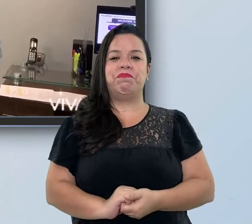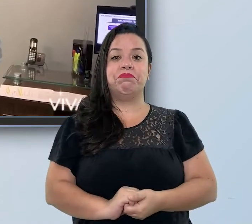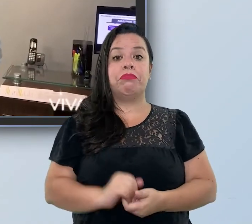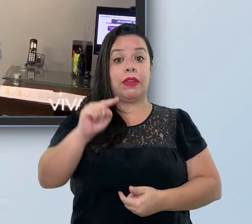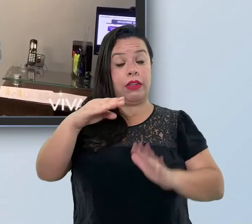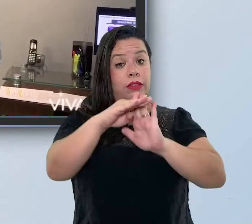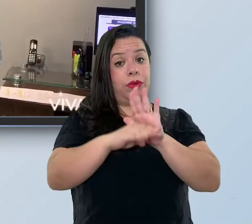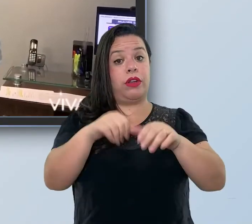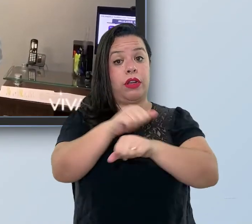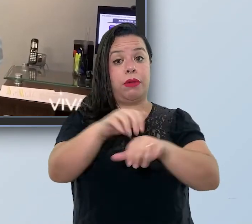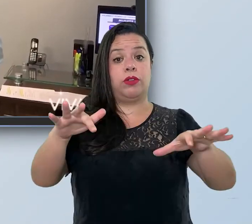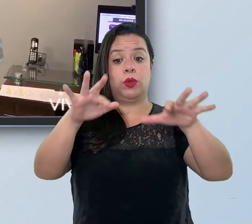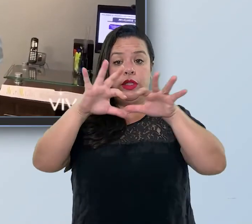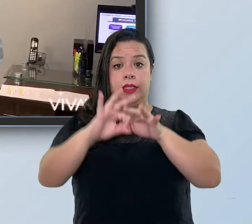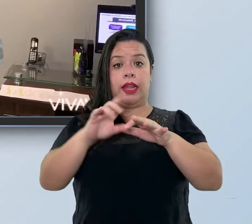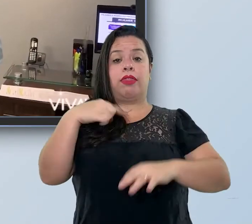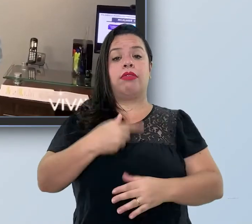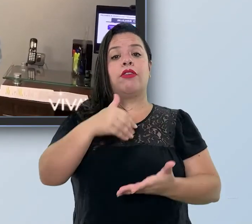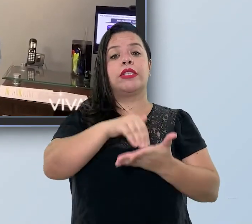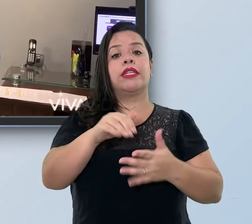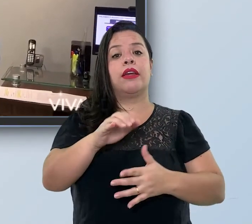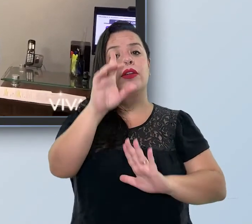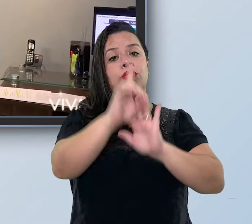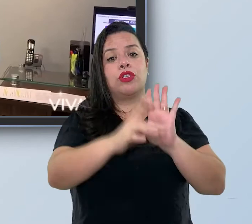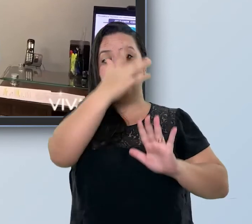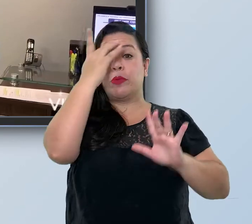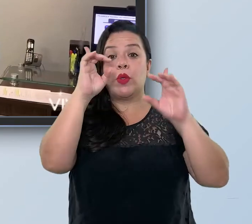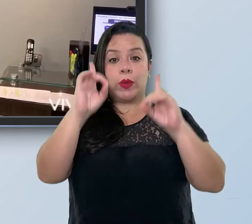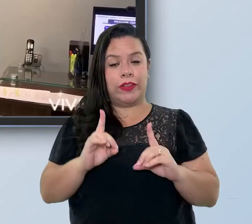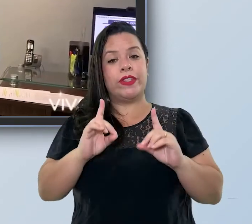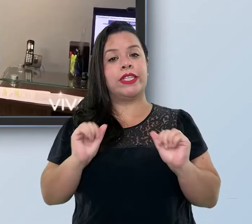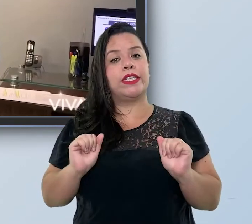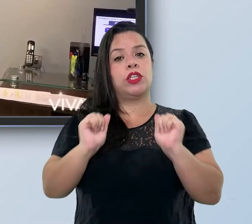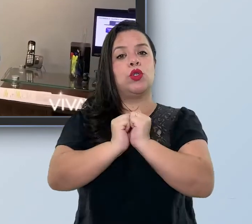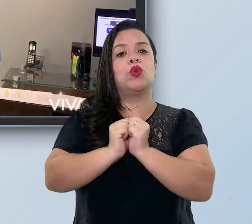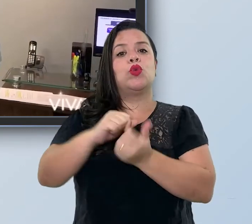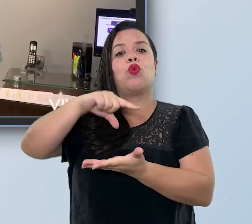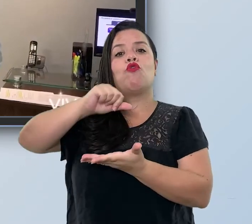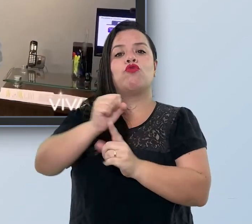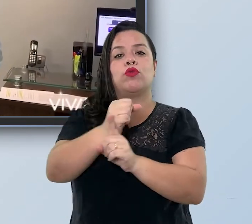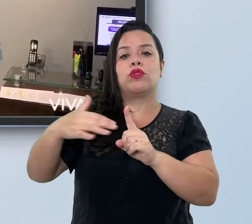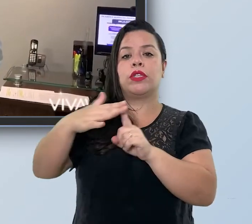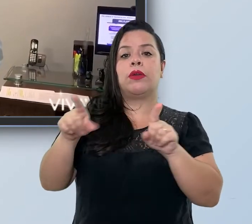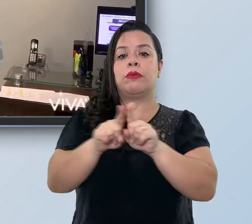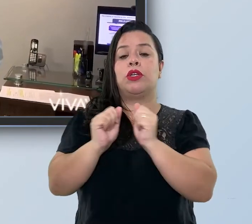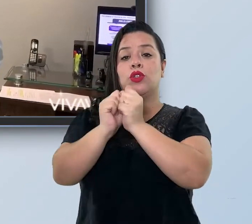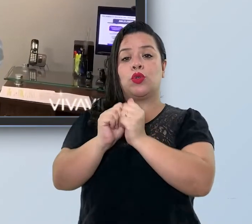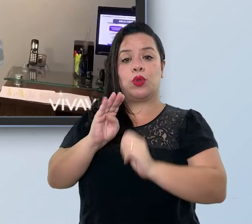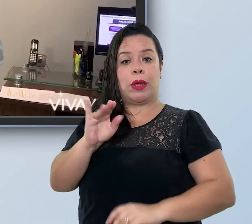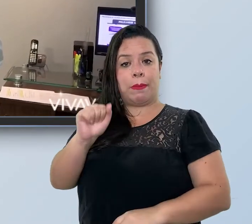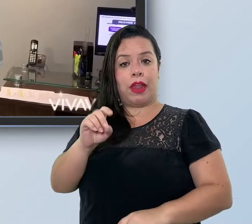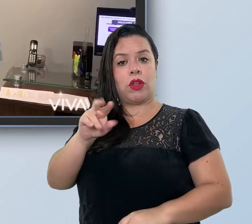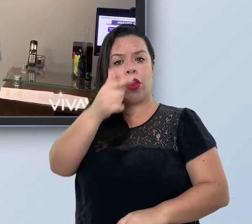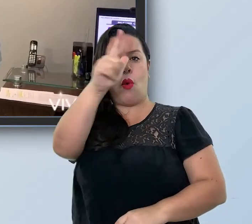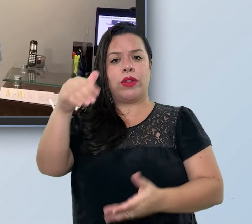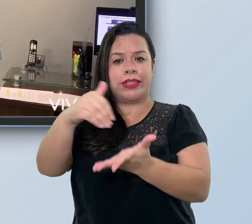do que hoje. Esse é o programa Todas em Rede, da nossa Secretaria dos Direitos da Pessoa com Deficiência, junto com o Fundo Social, junto com a Via